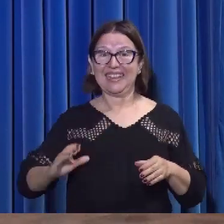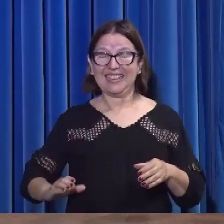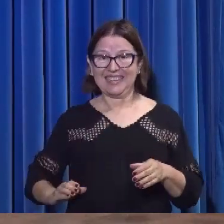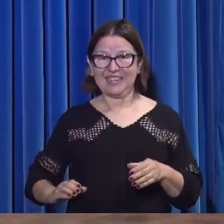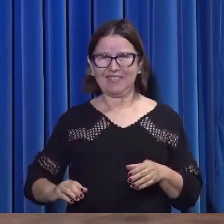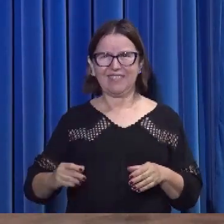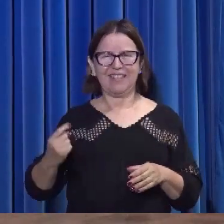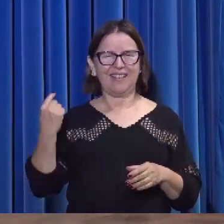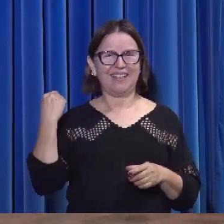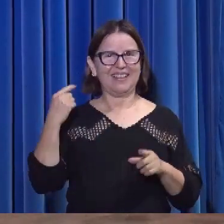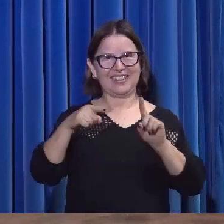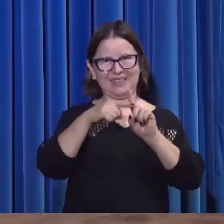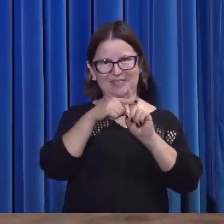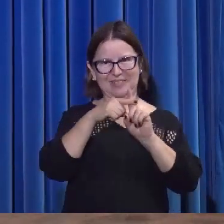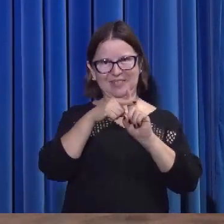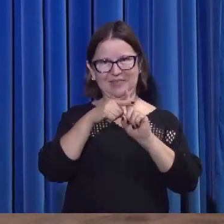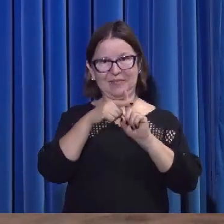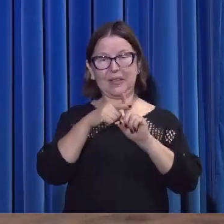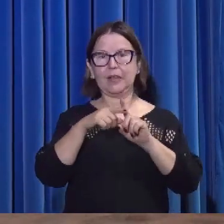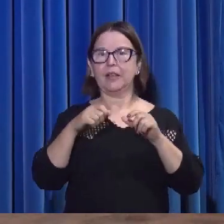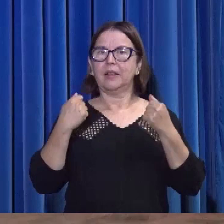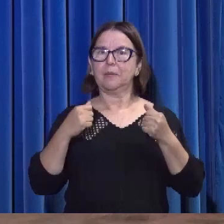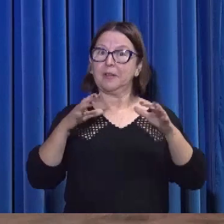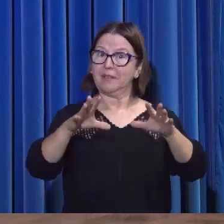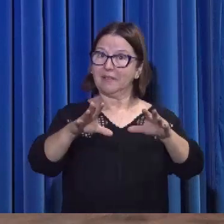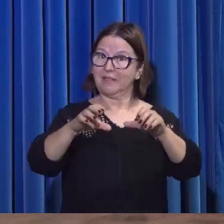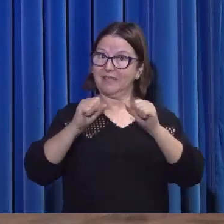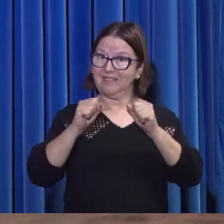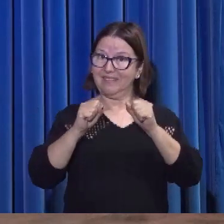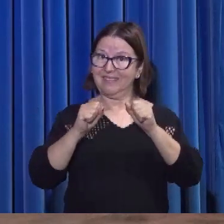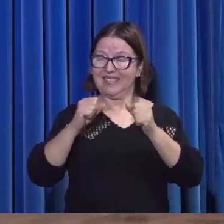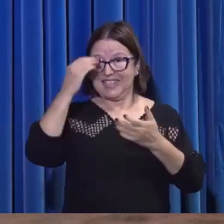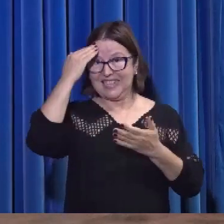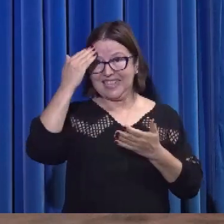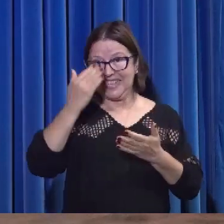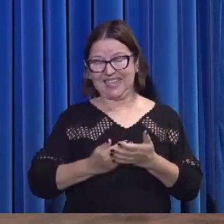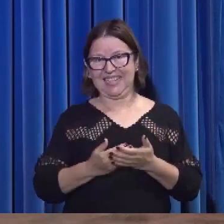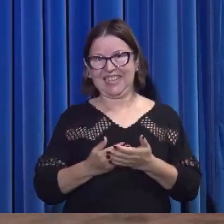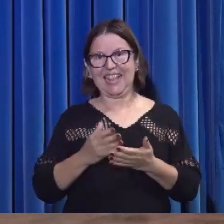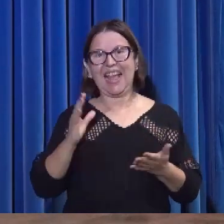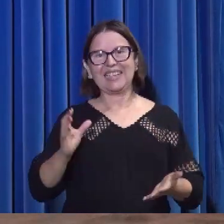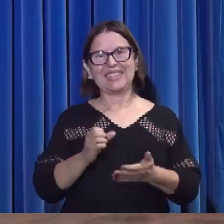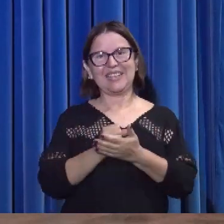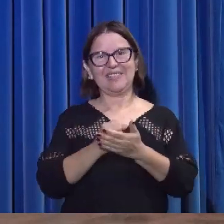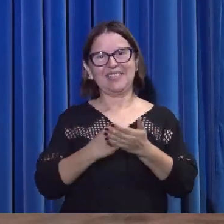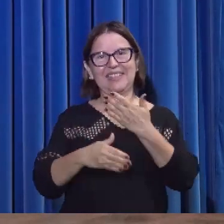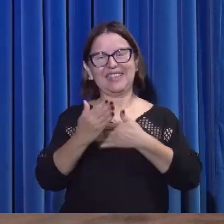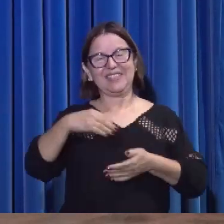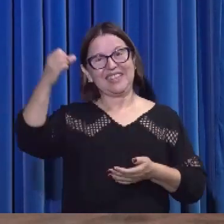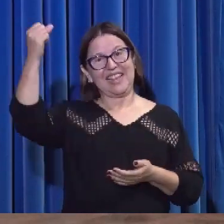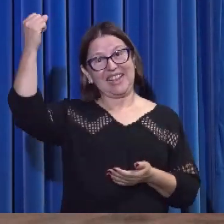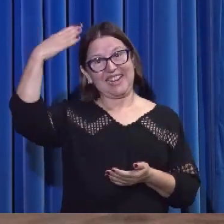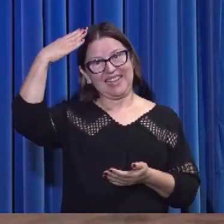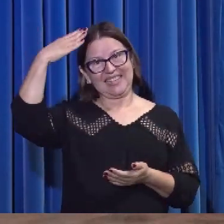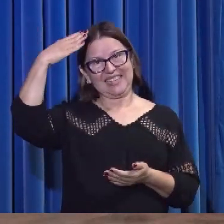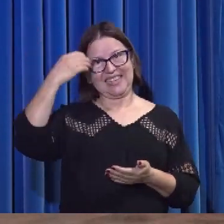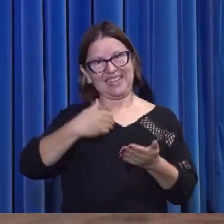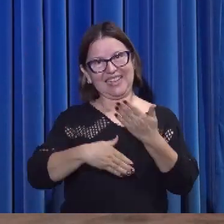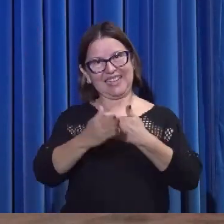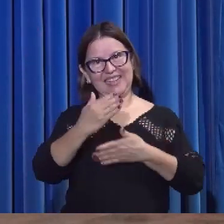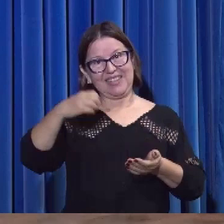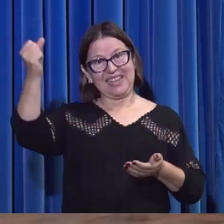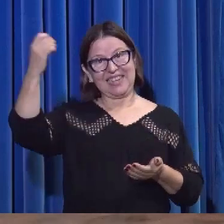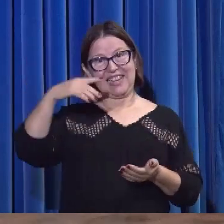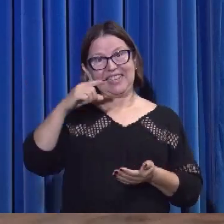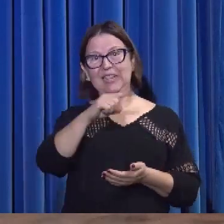preciso tomar posse disso. A salvação é graça. É pela graça que nós somos salvos.